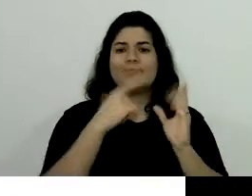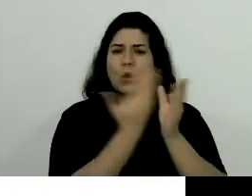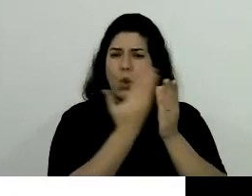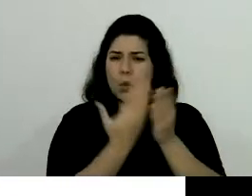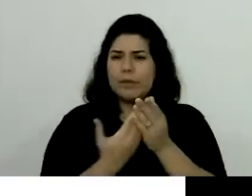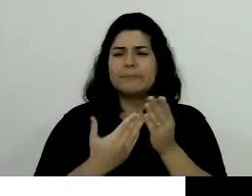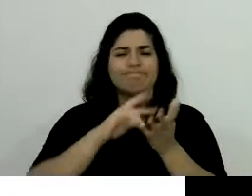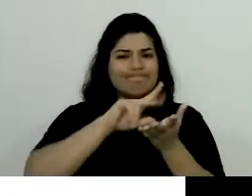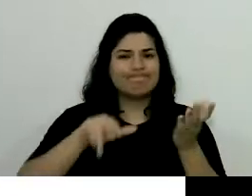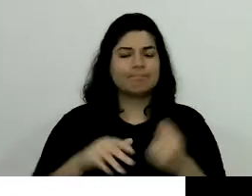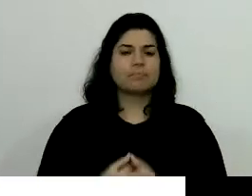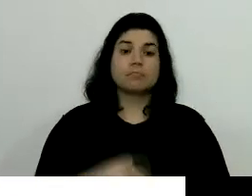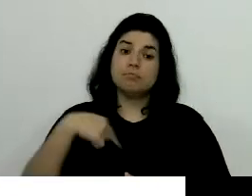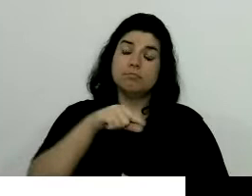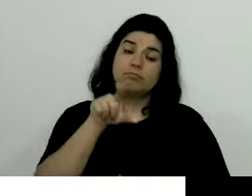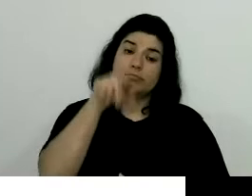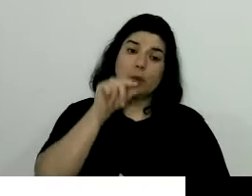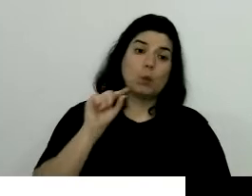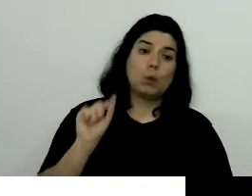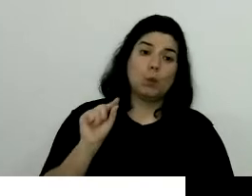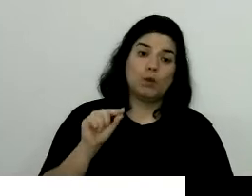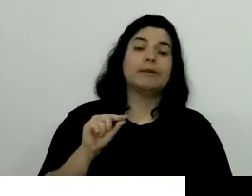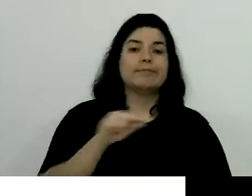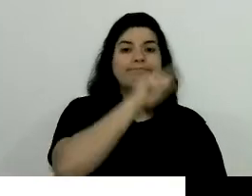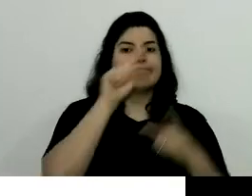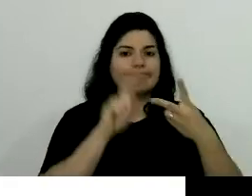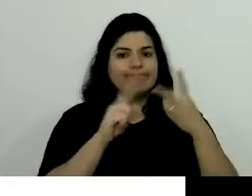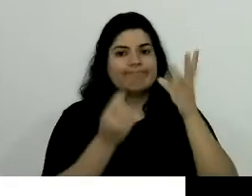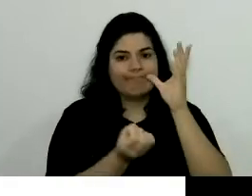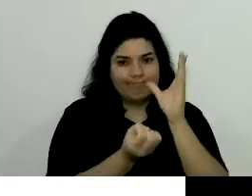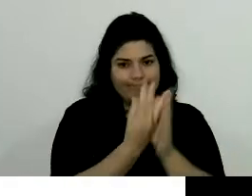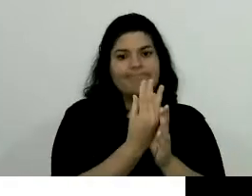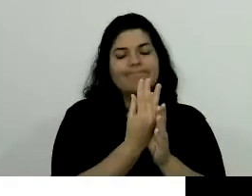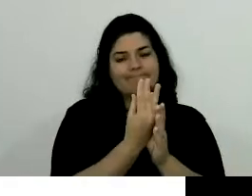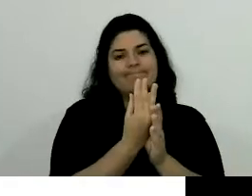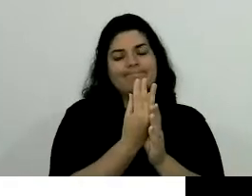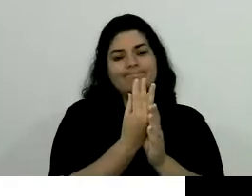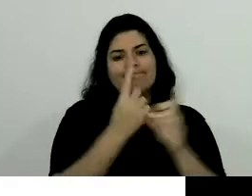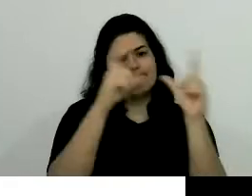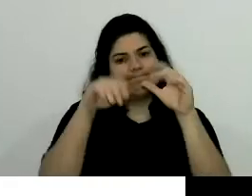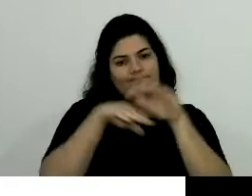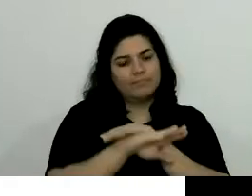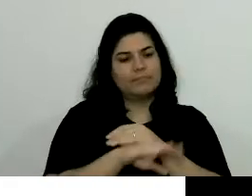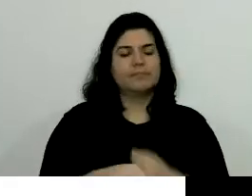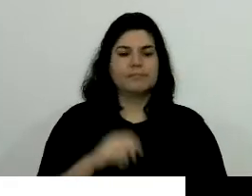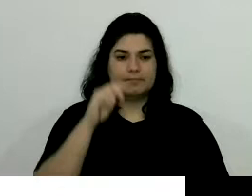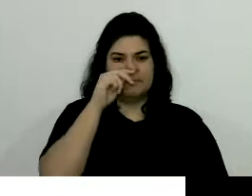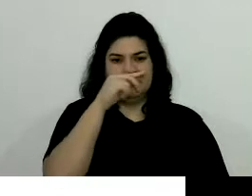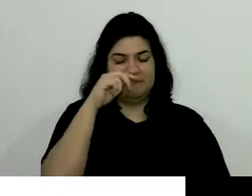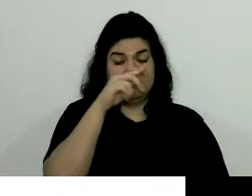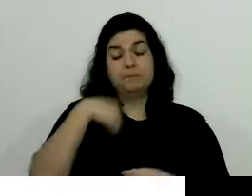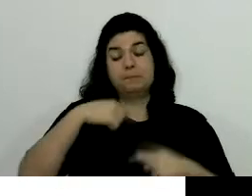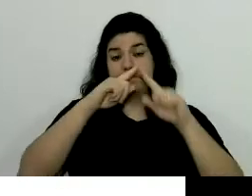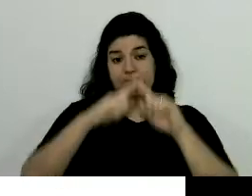sim, por, na verdade, gerar um segundo acervo, que é isso que está aqui no nosso primeiro desafio que eu apresento, né?